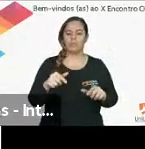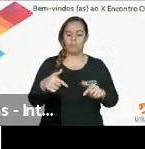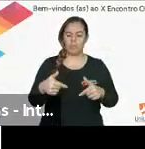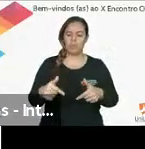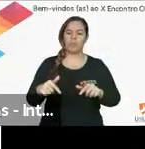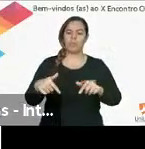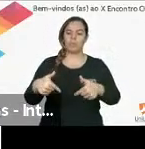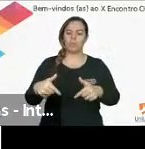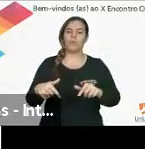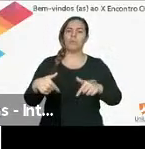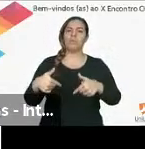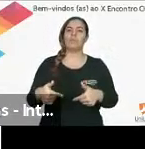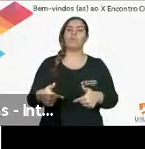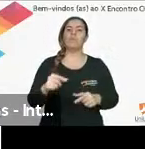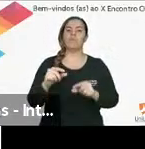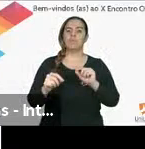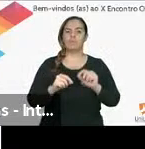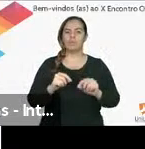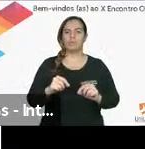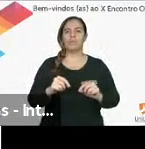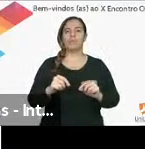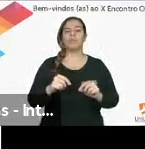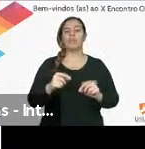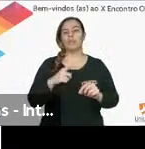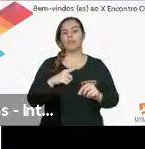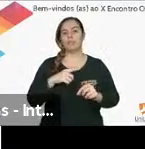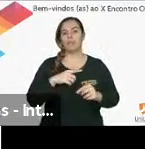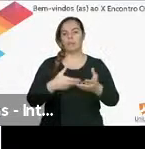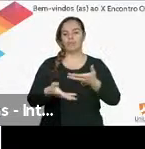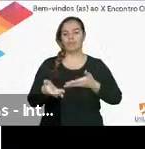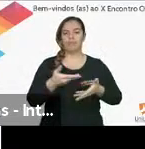da harmonia da autopoiese molecular.